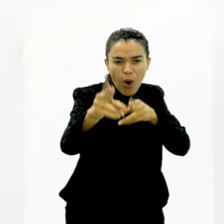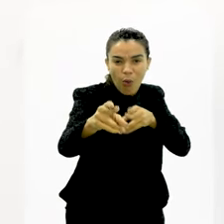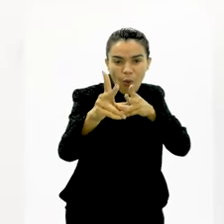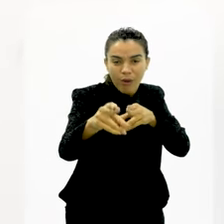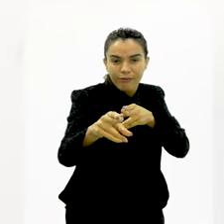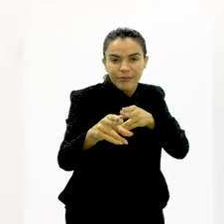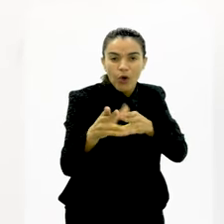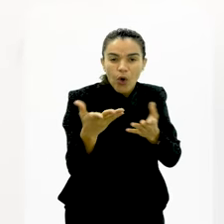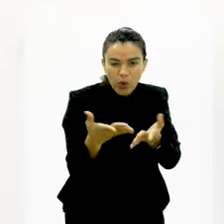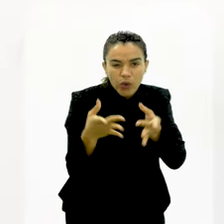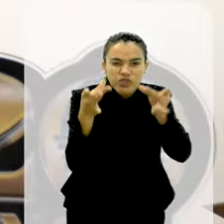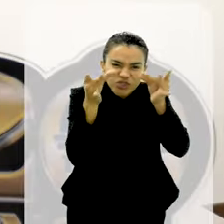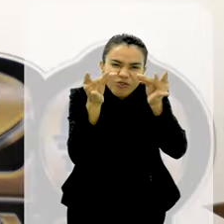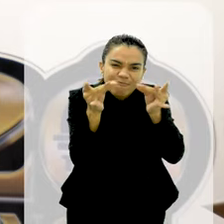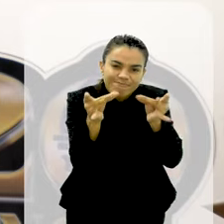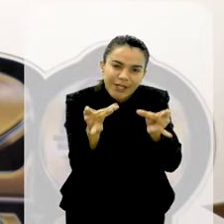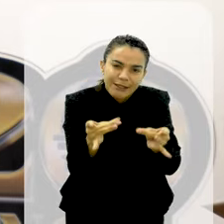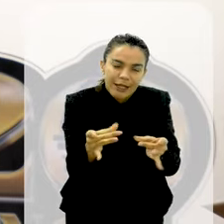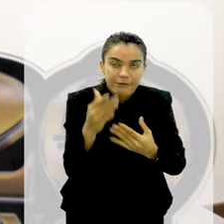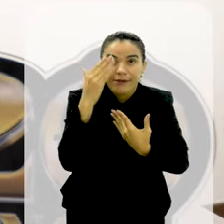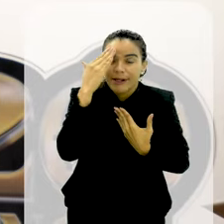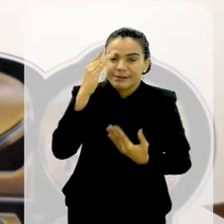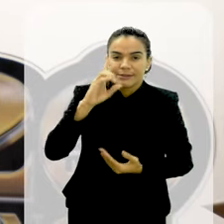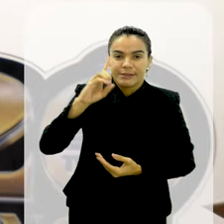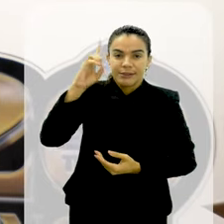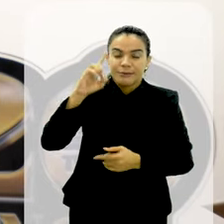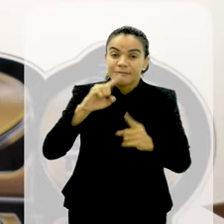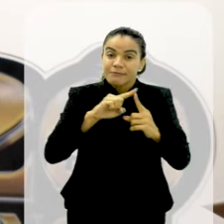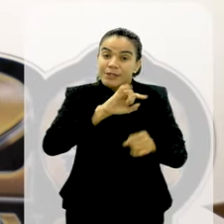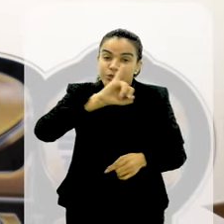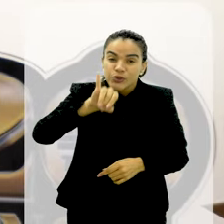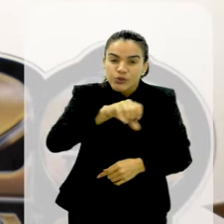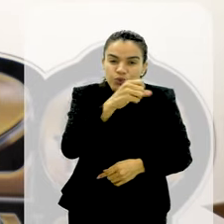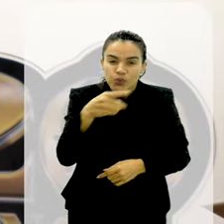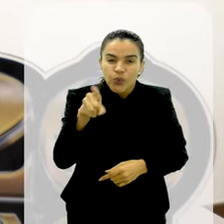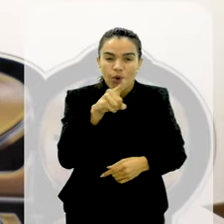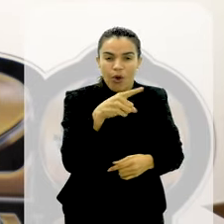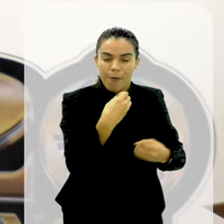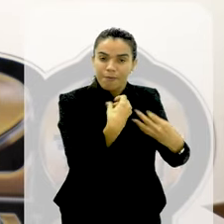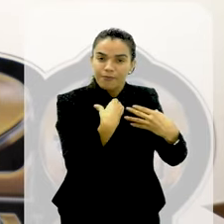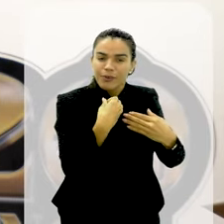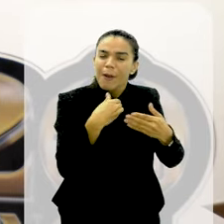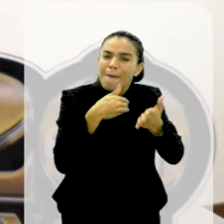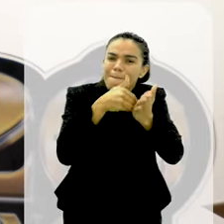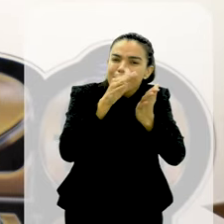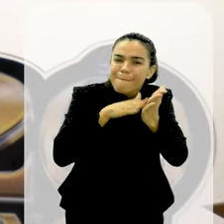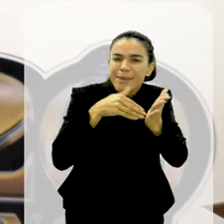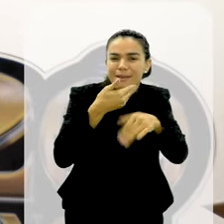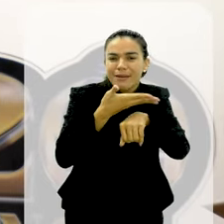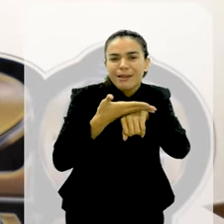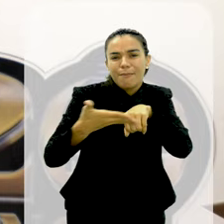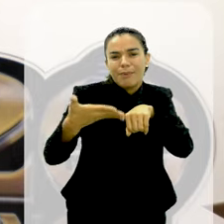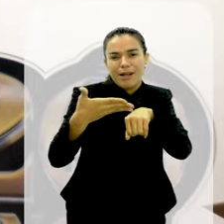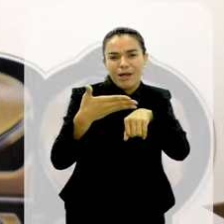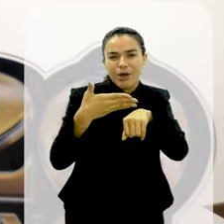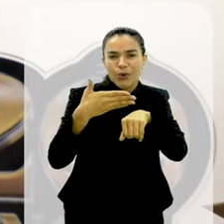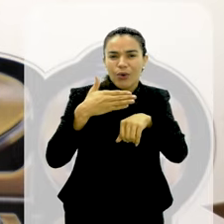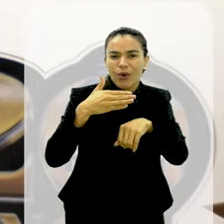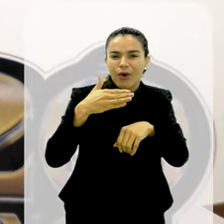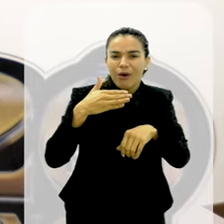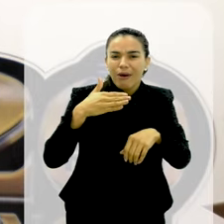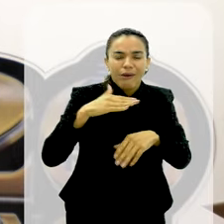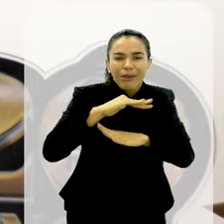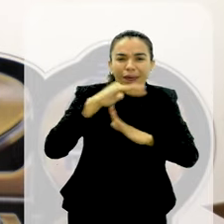que eu faça isso hoje, que eu ainda sou minucioso com o meu trabalho, graças a Deus. Mas o João me passou esses insights. Pinta de branco que de longe